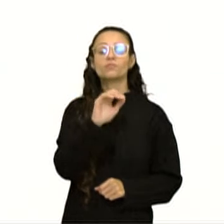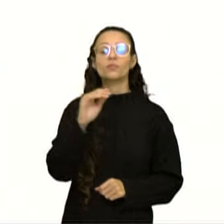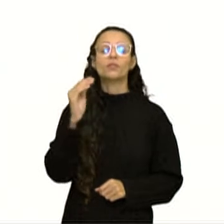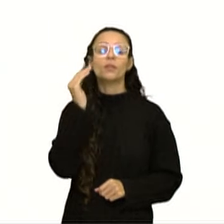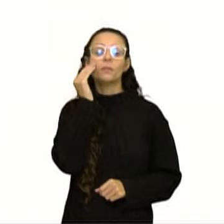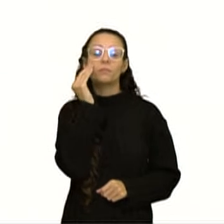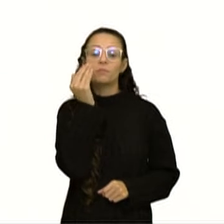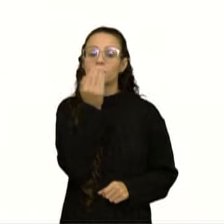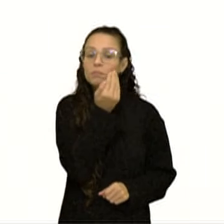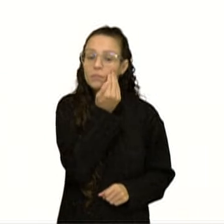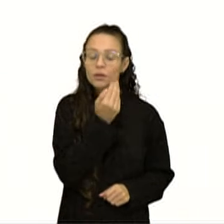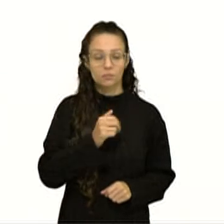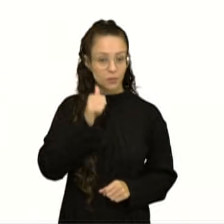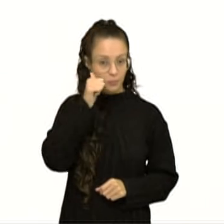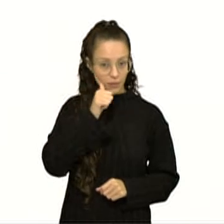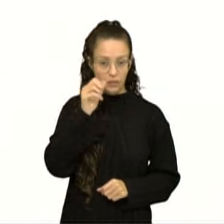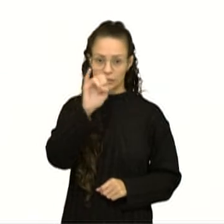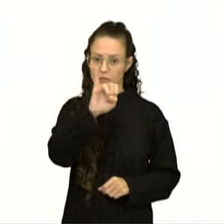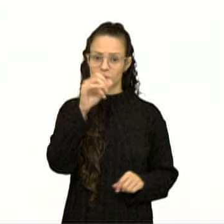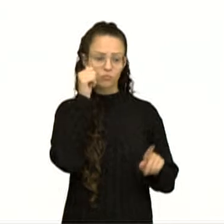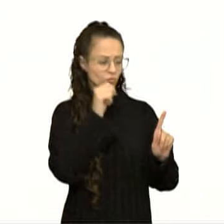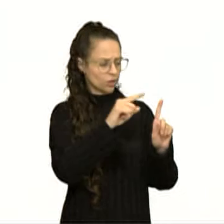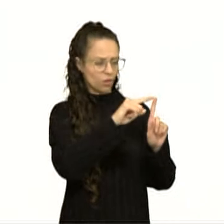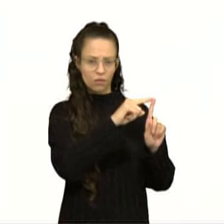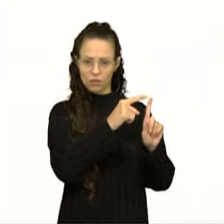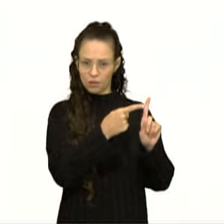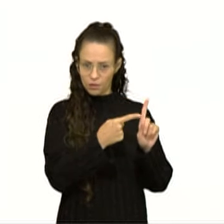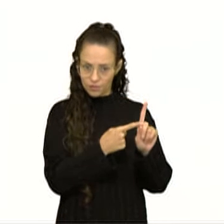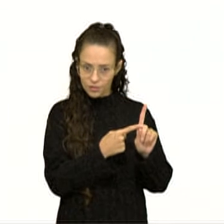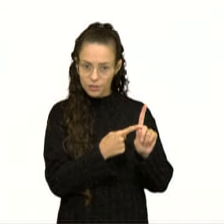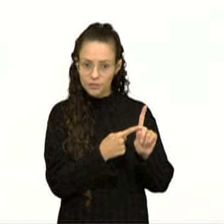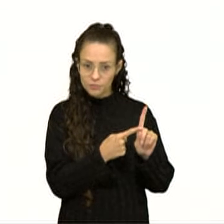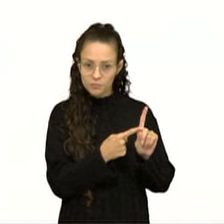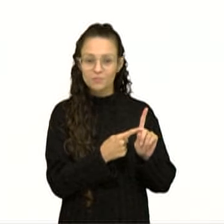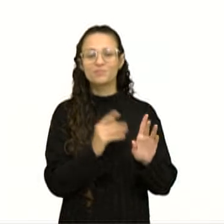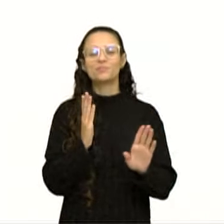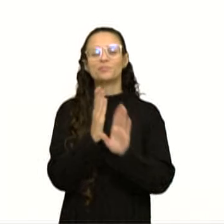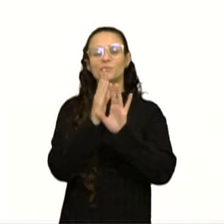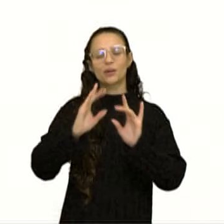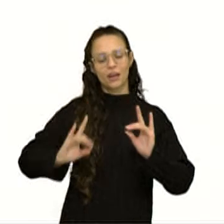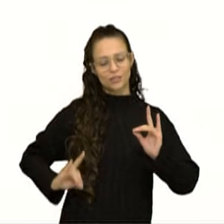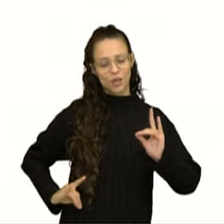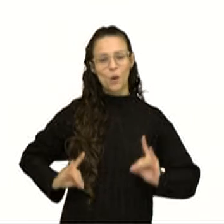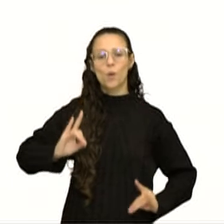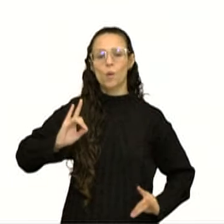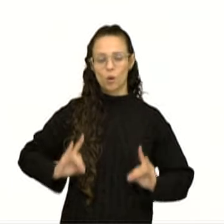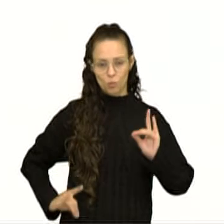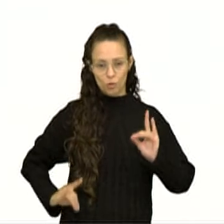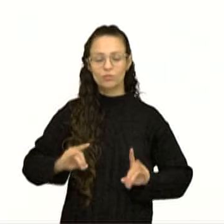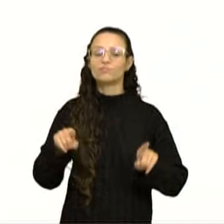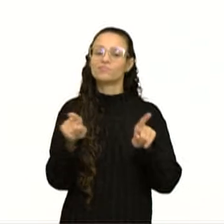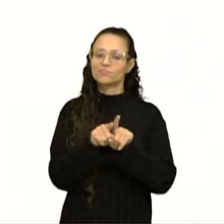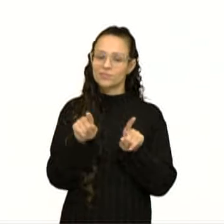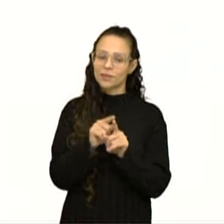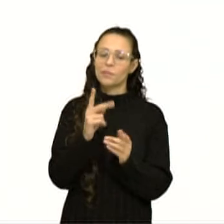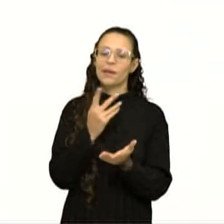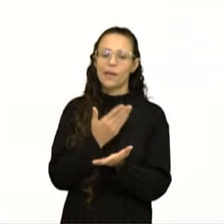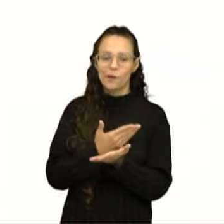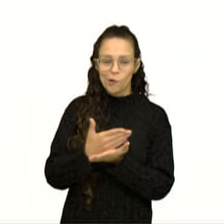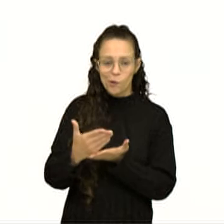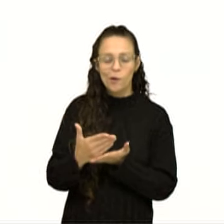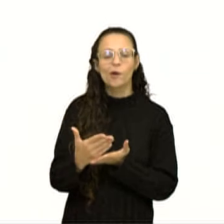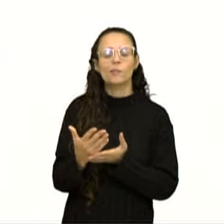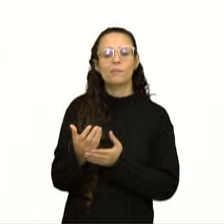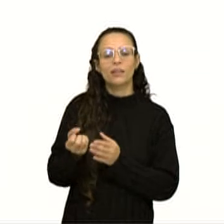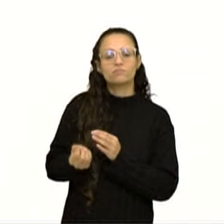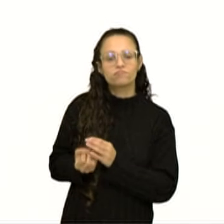elas engravidem, quando a mulher engravida, através de hormônios, ela também vai passar a produzir o leite